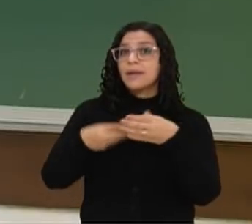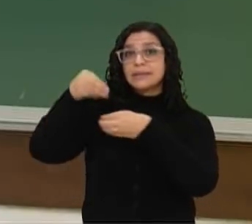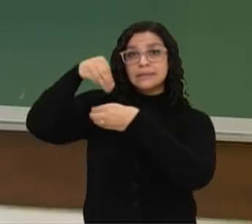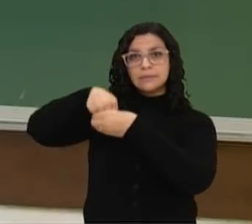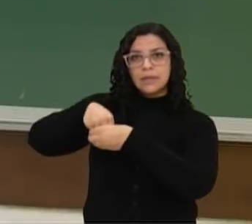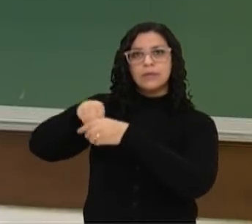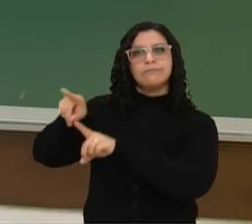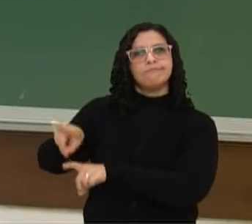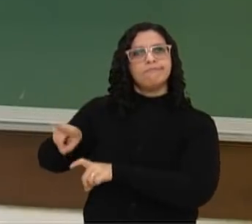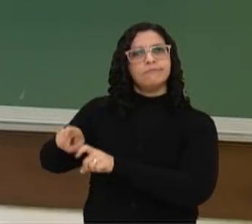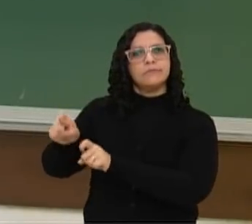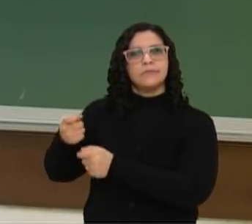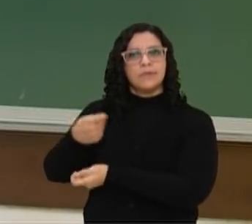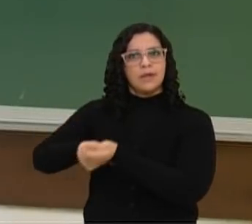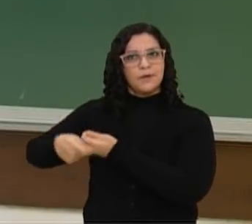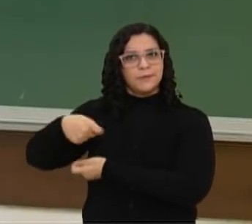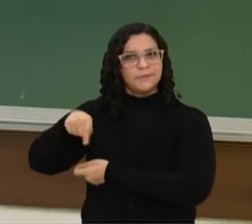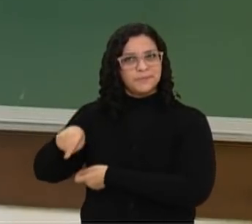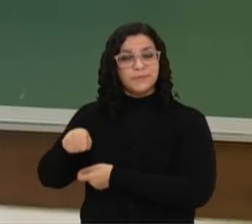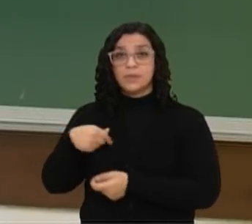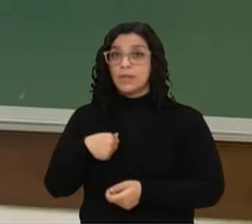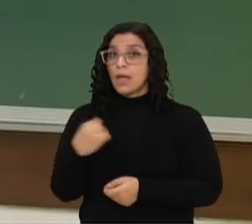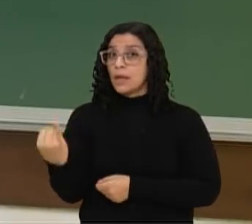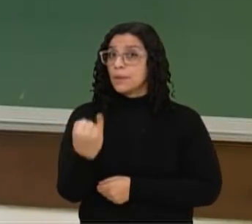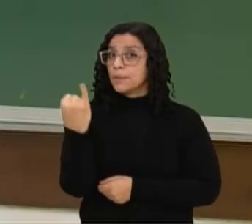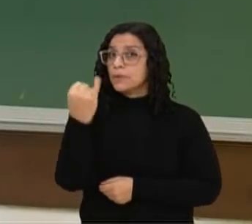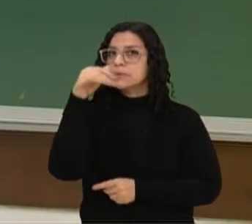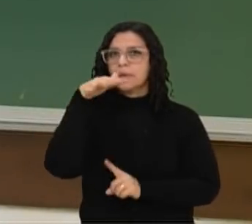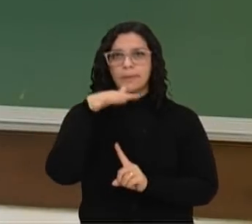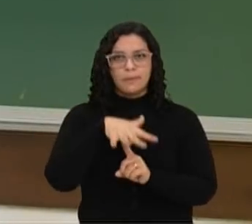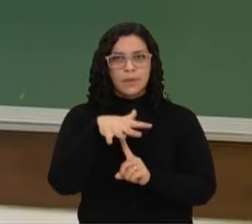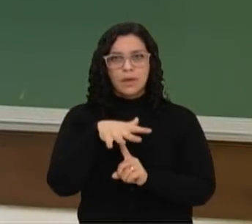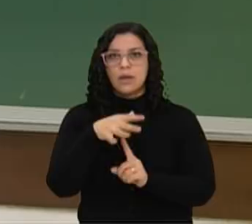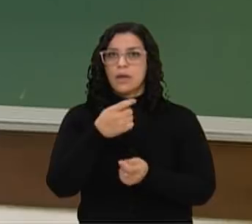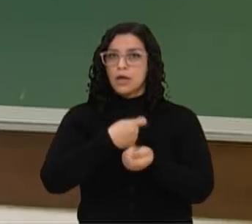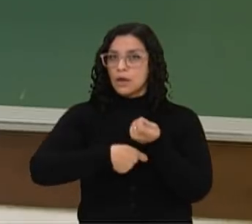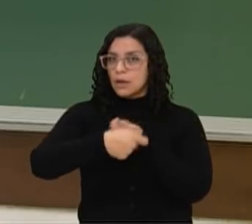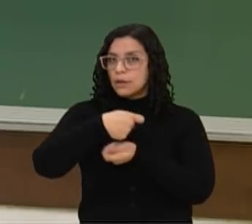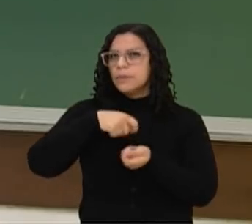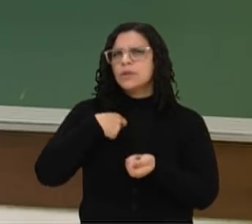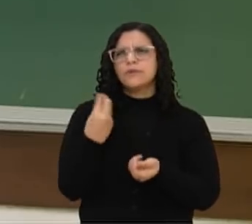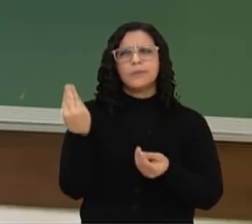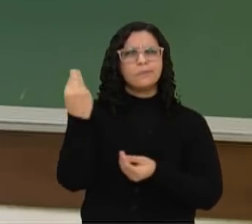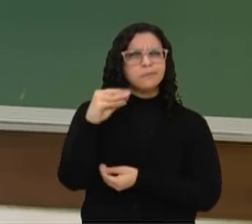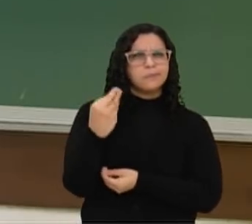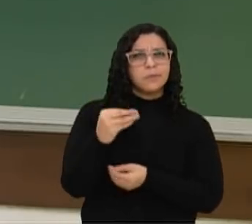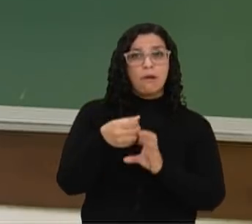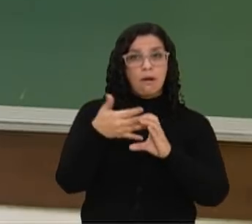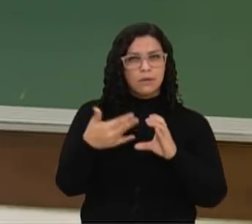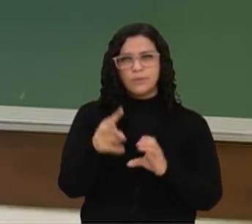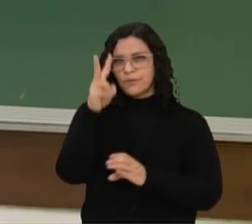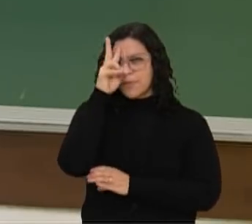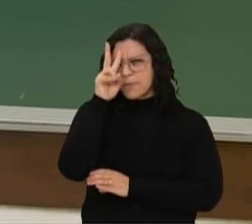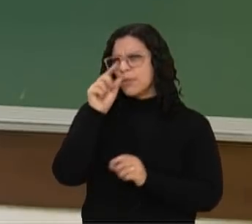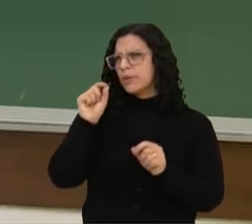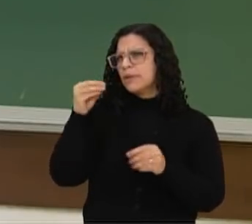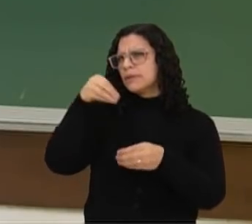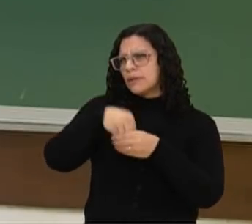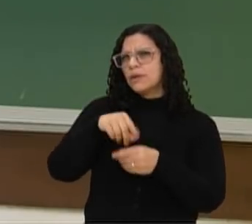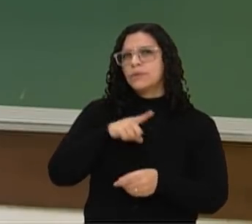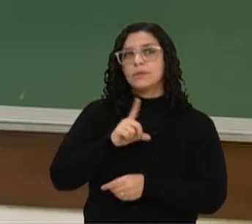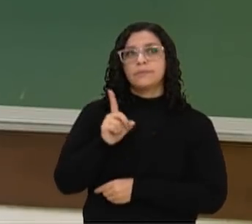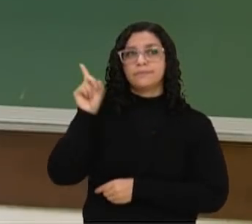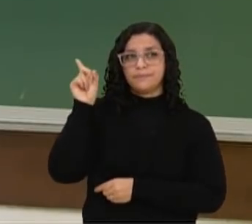do agronegócio. Então, já que ele tem essa importância para a economia do nosso estado, vamos ver e relembrar ali o que faz parte,